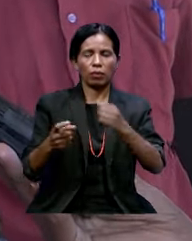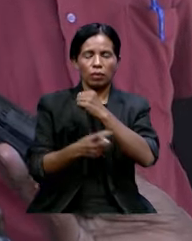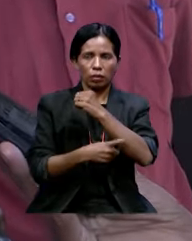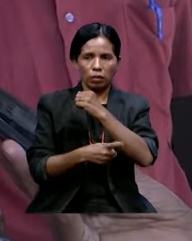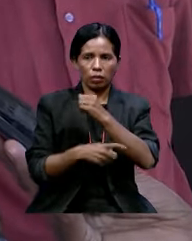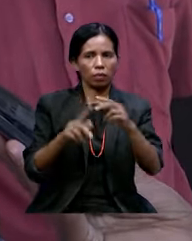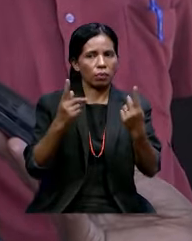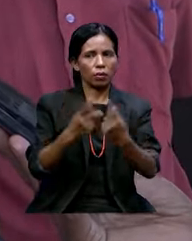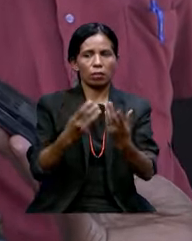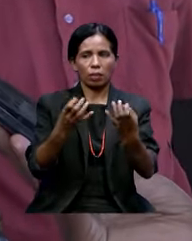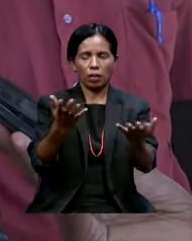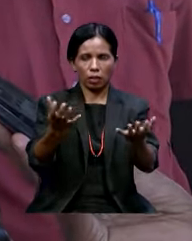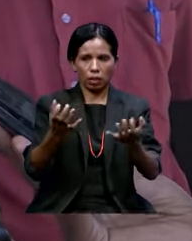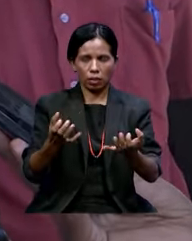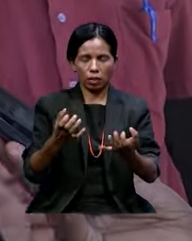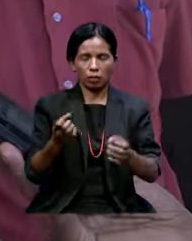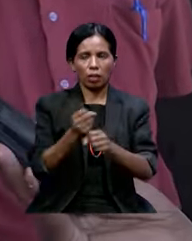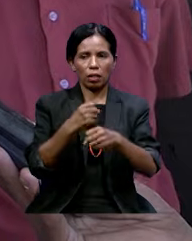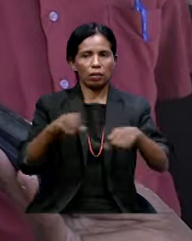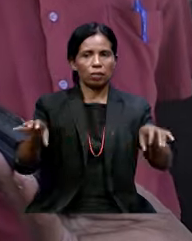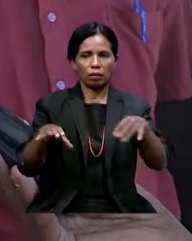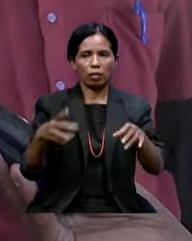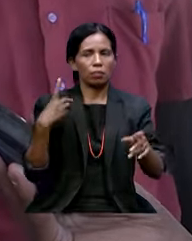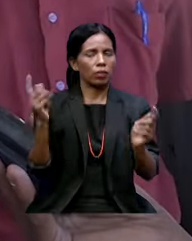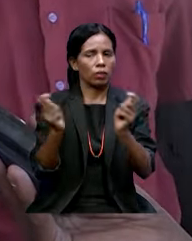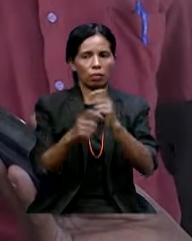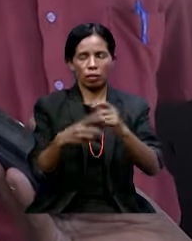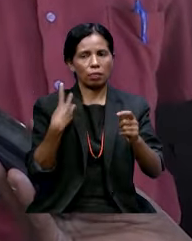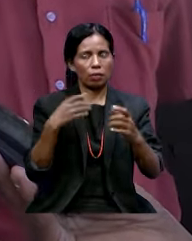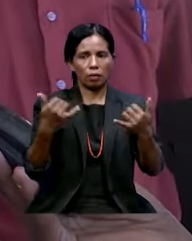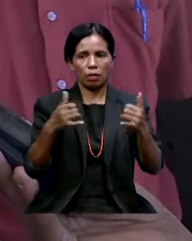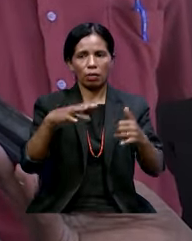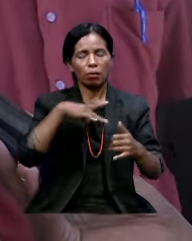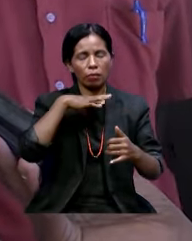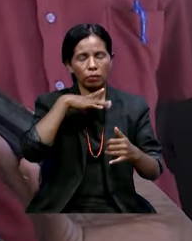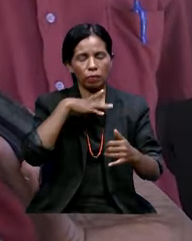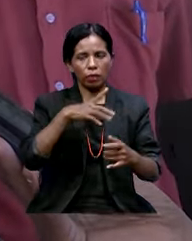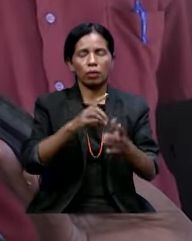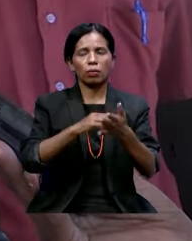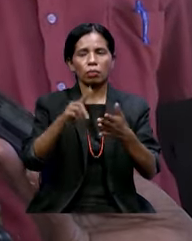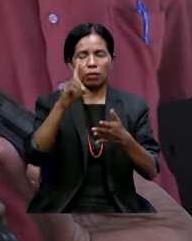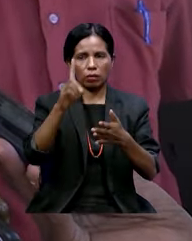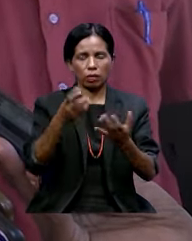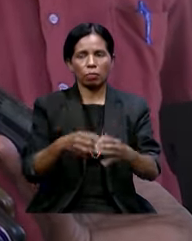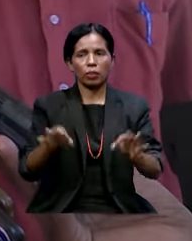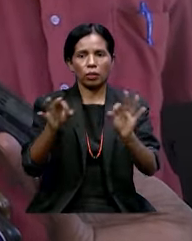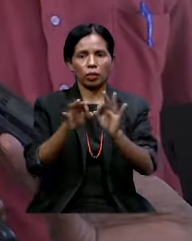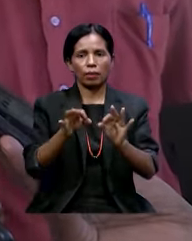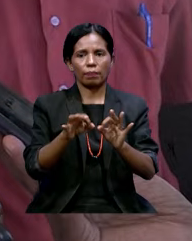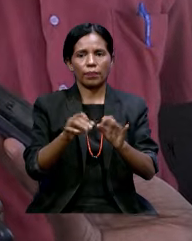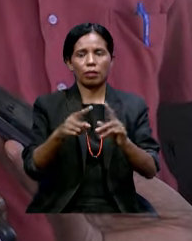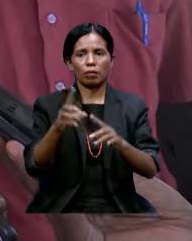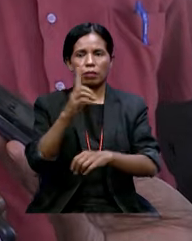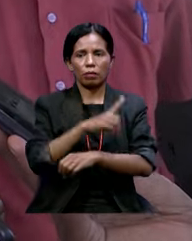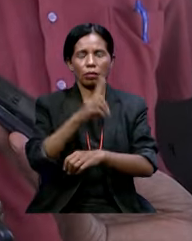tamo companhia baraka cara aquela lisu sempre lá dia am trok am lali maro problema lisu ni numero 1 kadas ni ana prioridade numero 1 o india